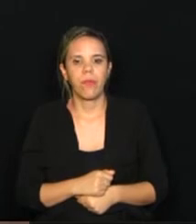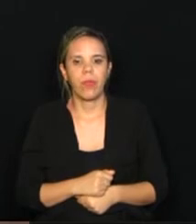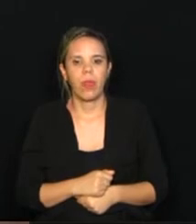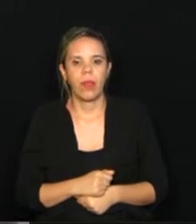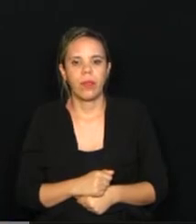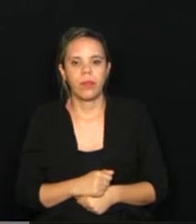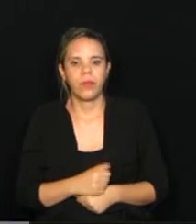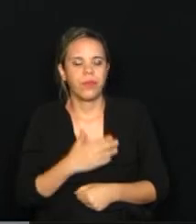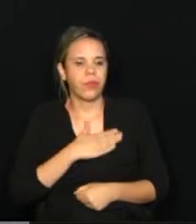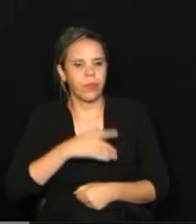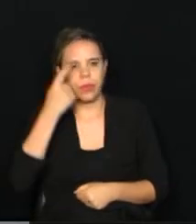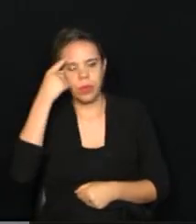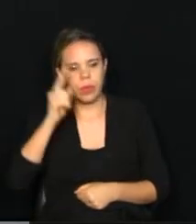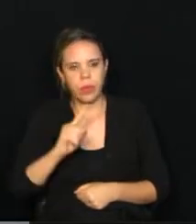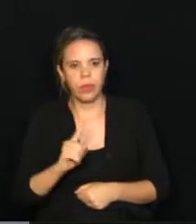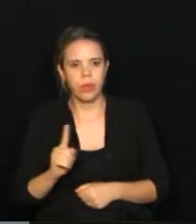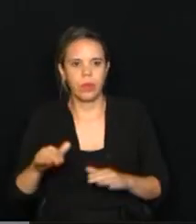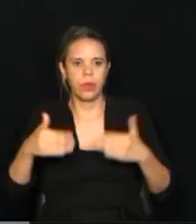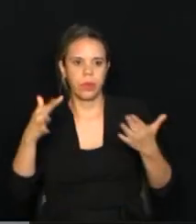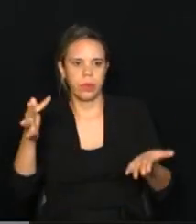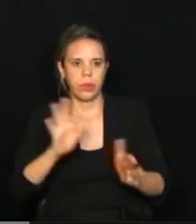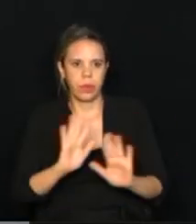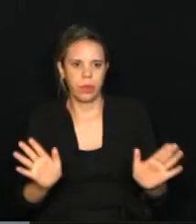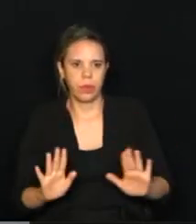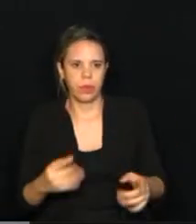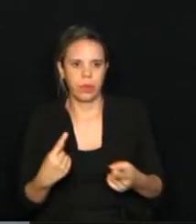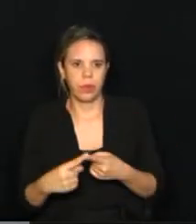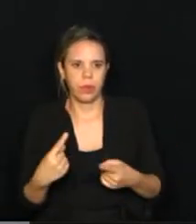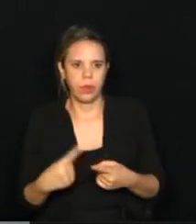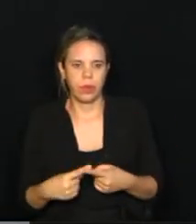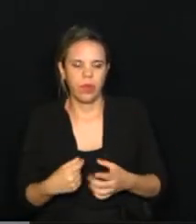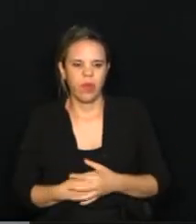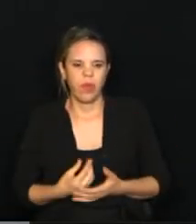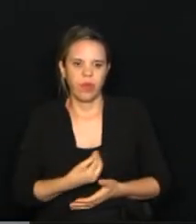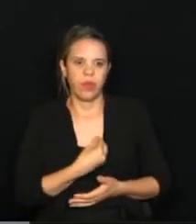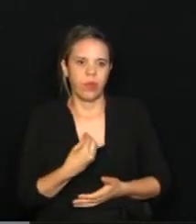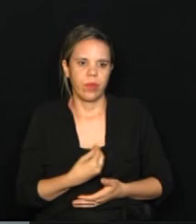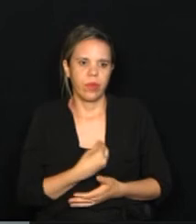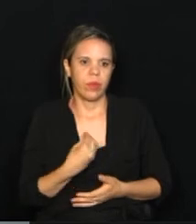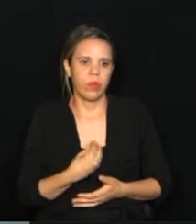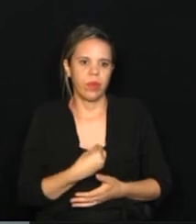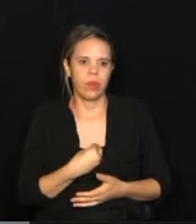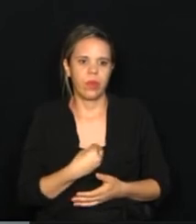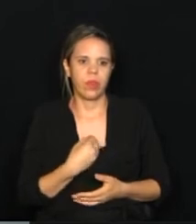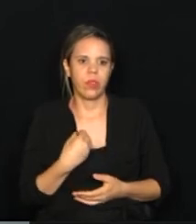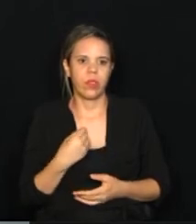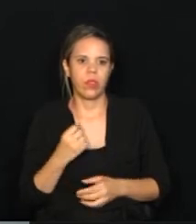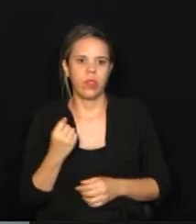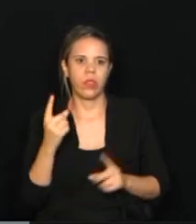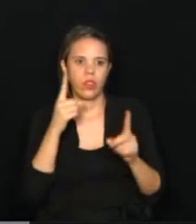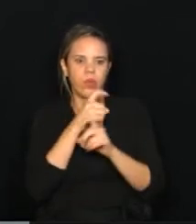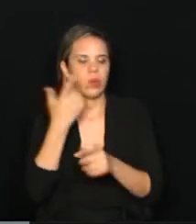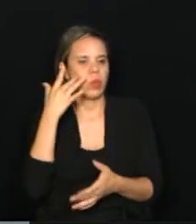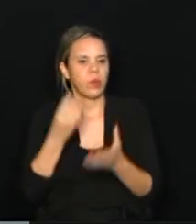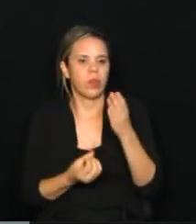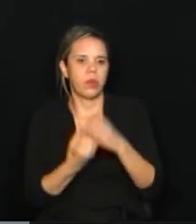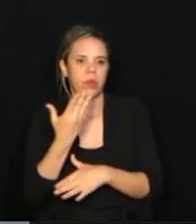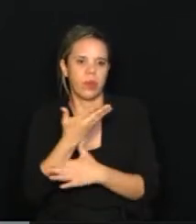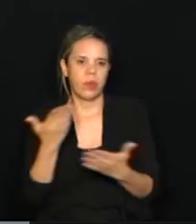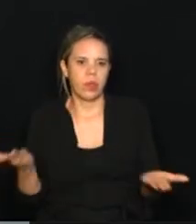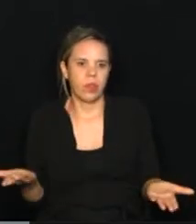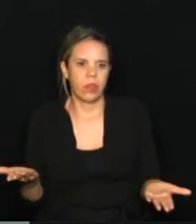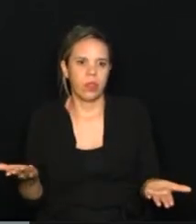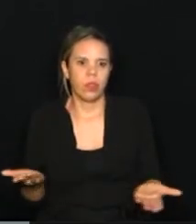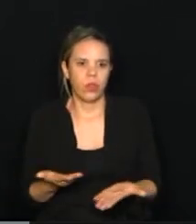Eu não gosto de pensar tanto para frente, porque a vida é muito louca, não dá para saber realmente o que vai acontecer.